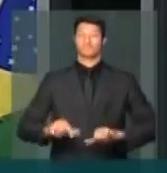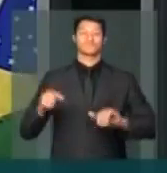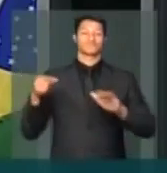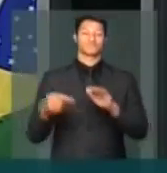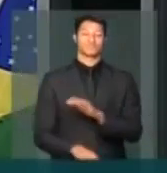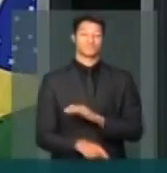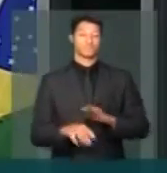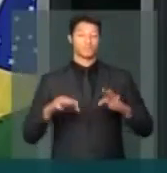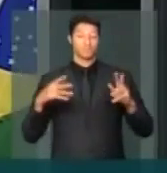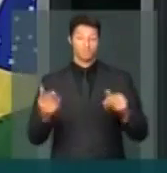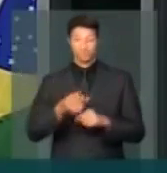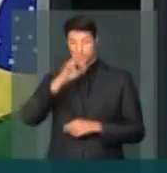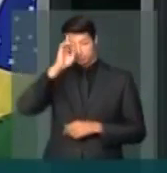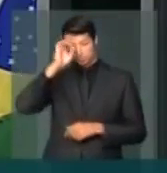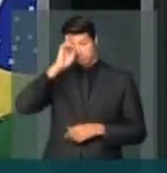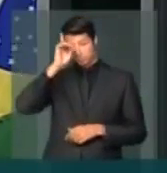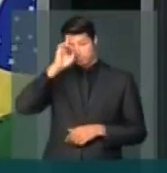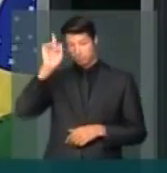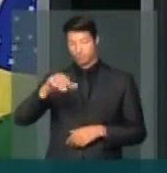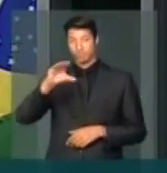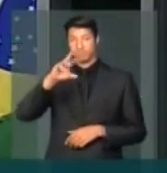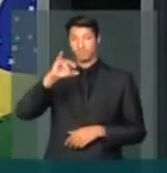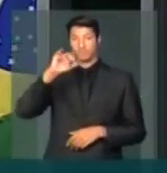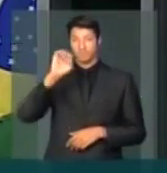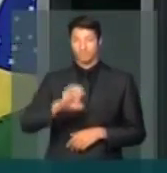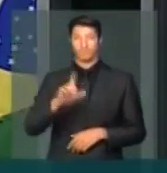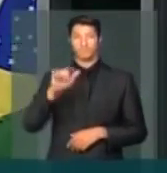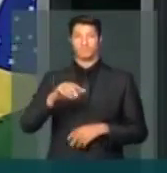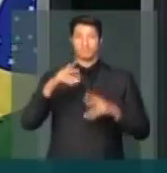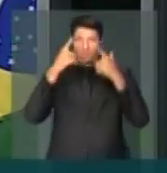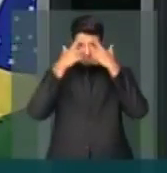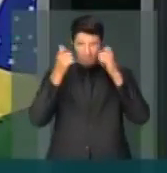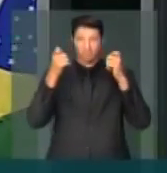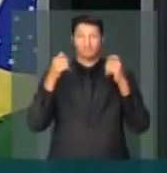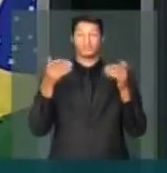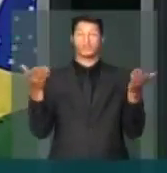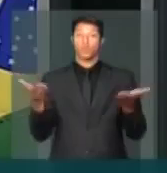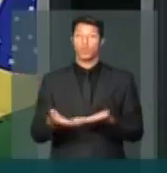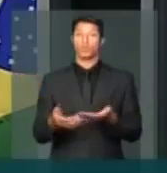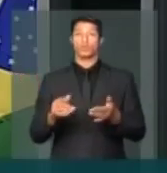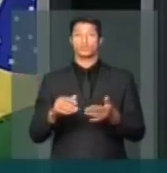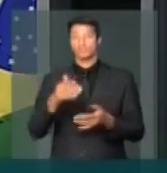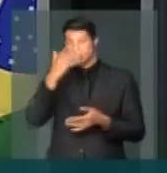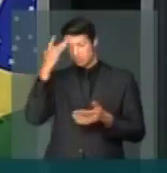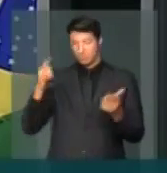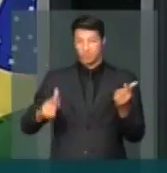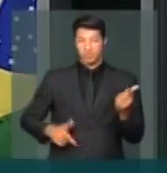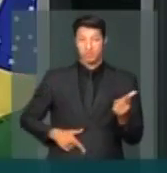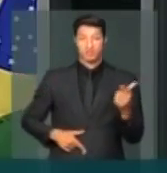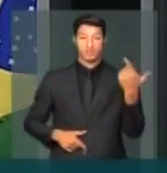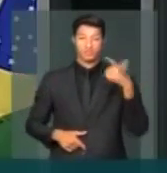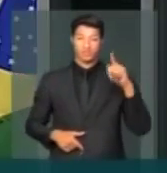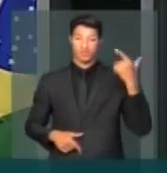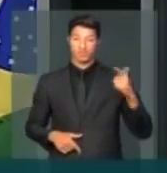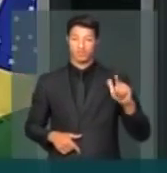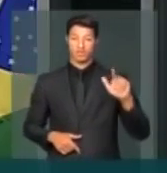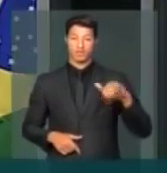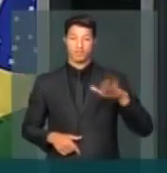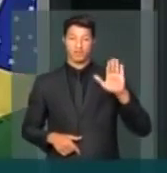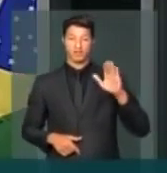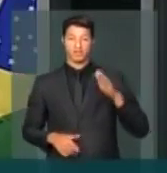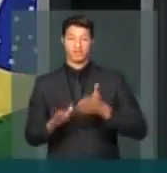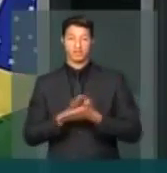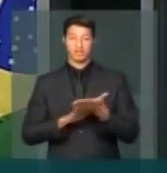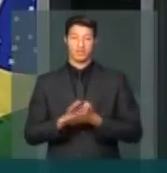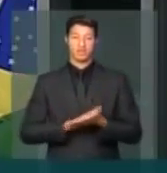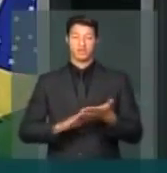aprofundado. Todo dia é uma crise, é um crime violento. Hoje o marginal não tem mais nenhum